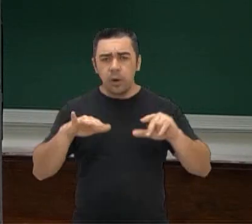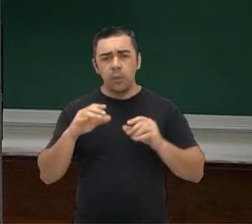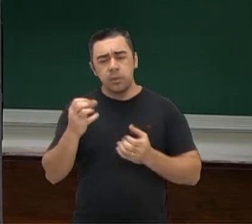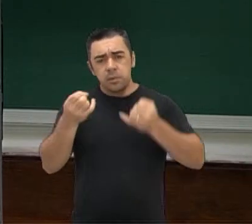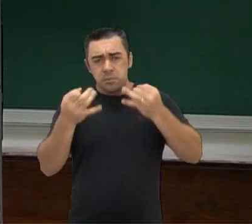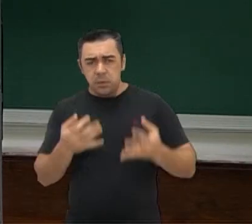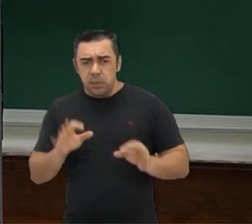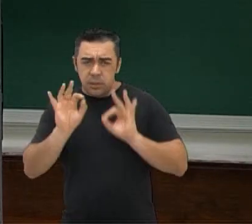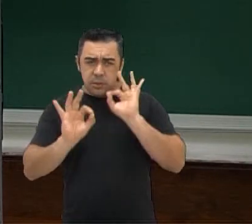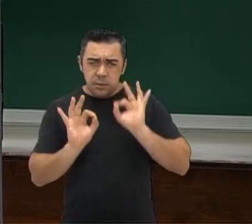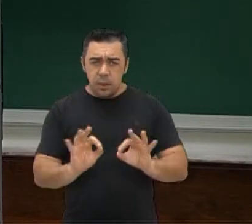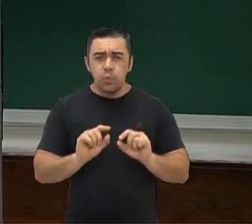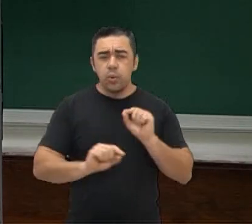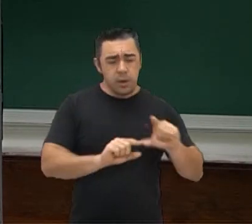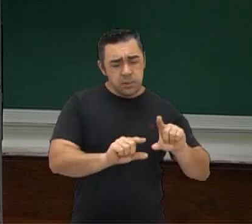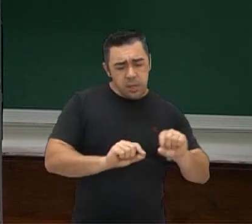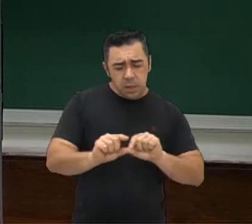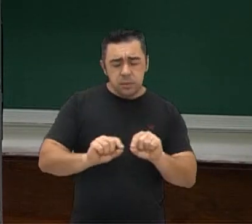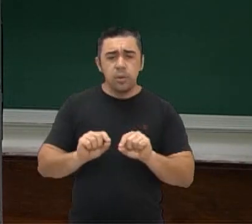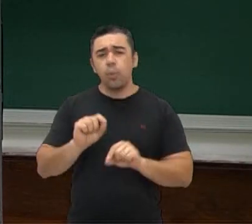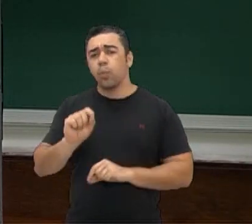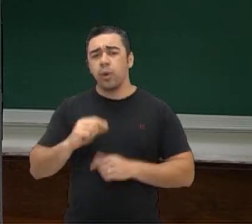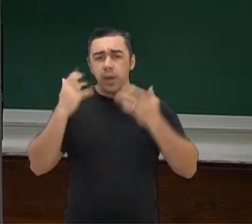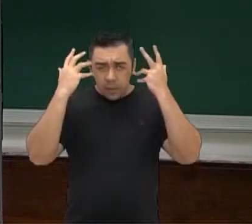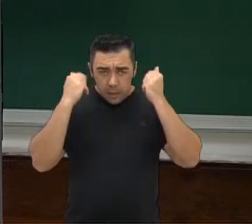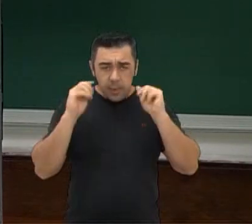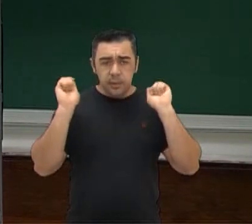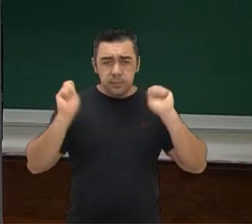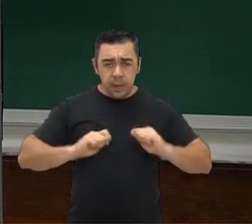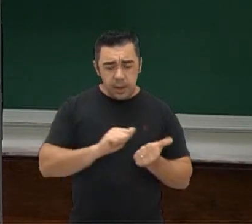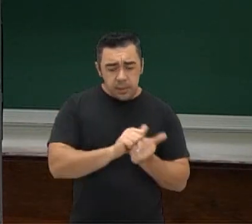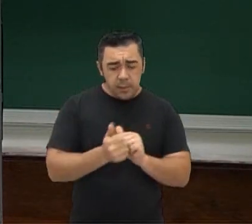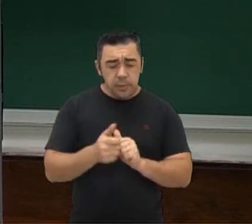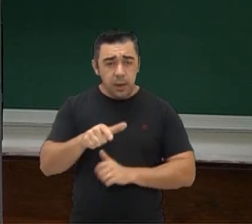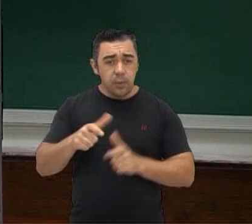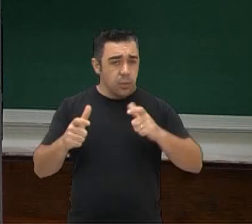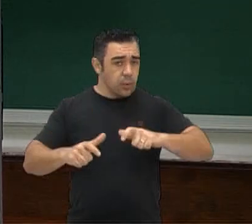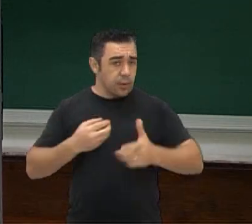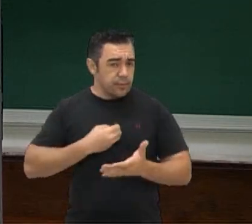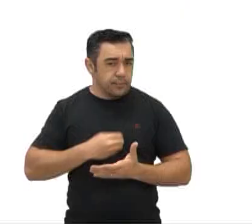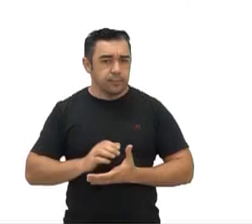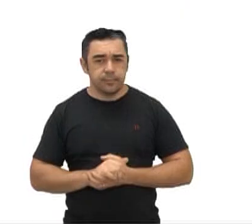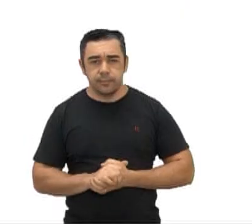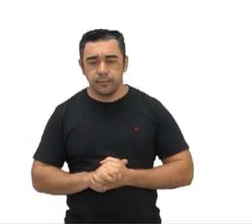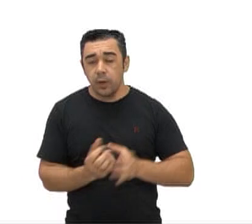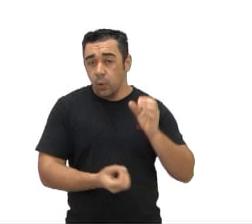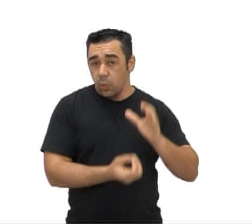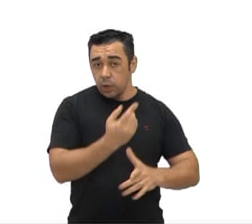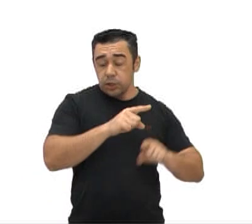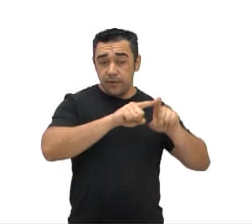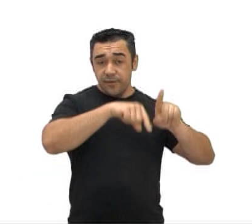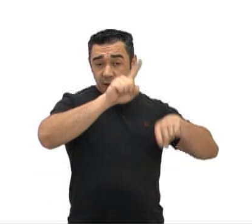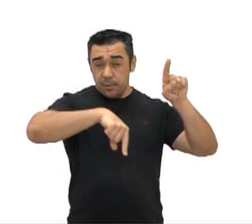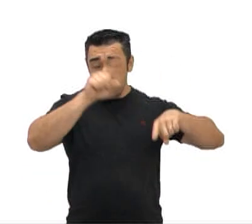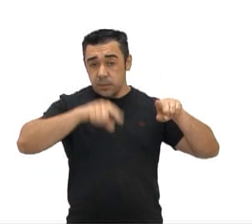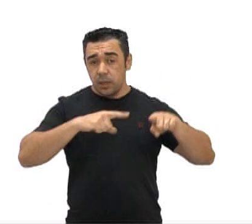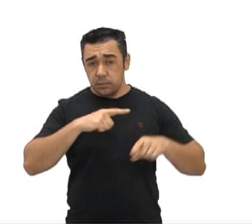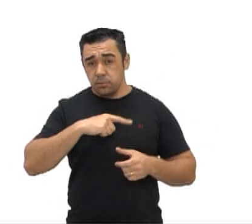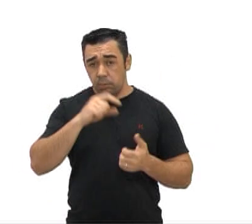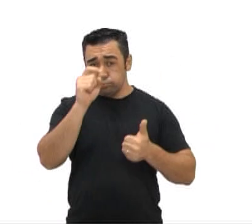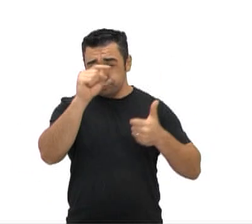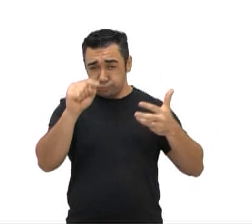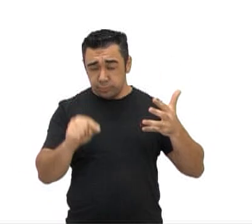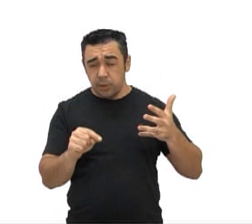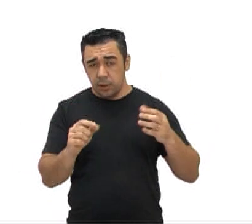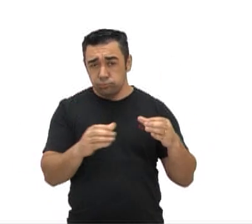atuava selecionando aqueles organismos mais adaptados ao meio. Letra B, a origem da variabilidade entre os indivíduos. Isso sim,